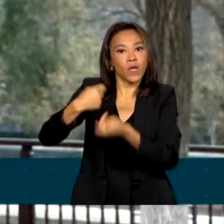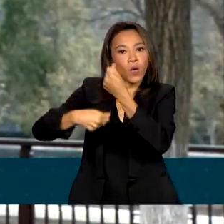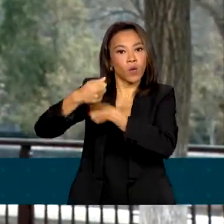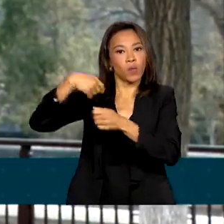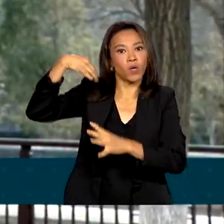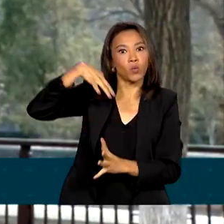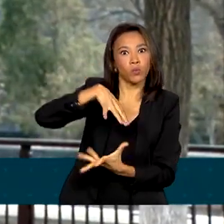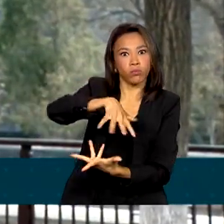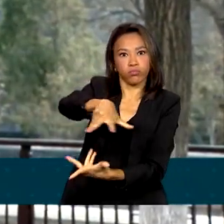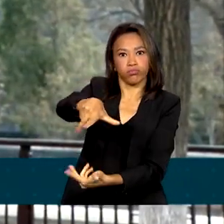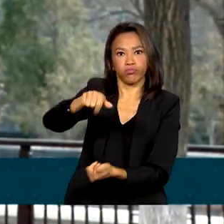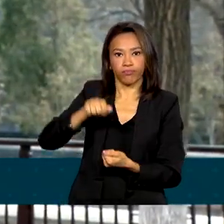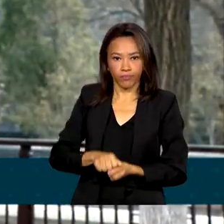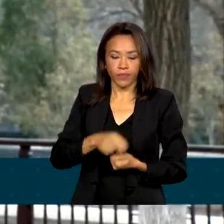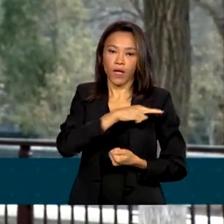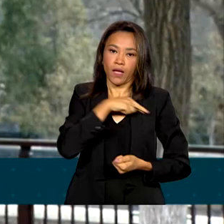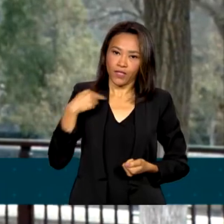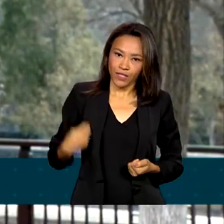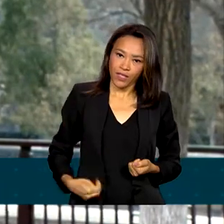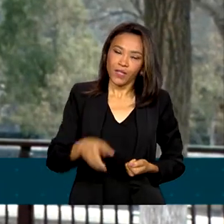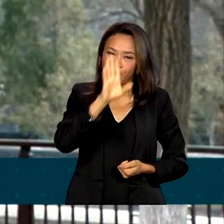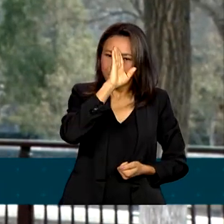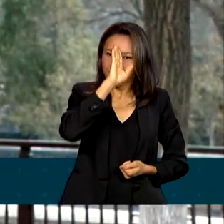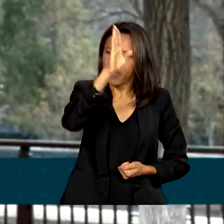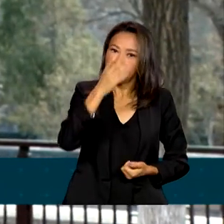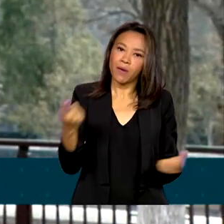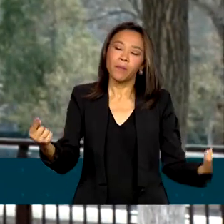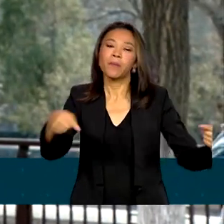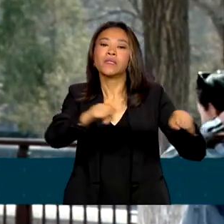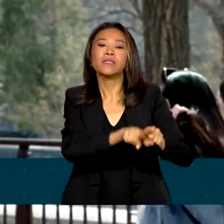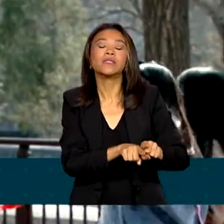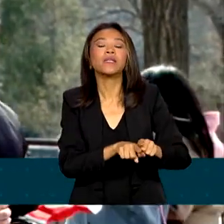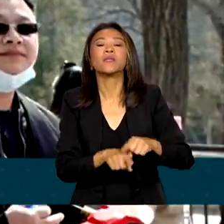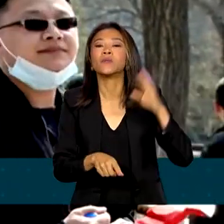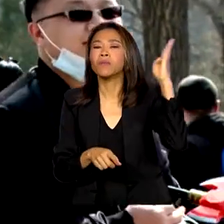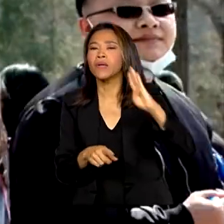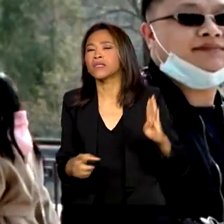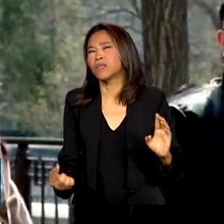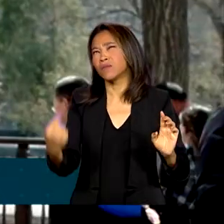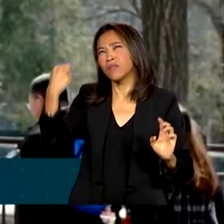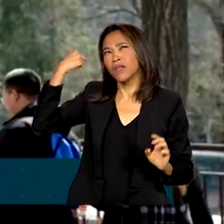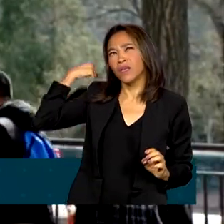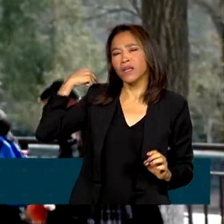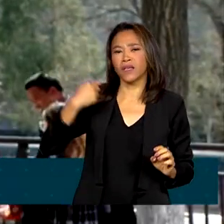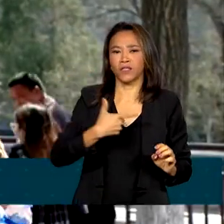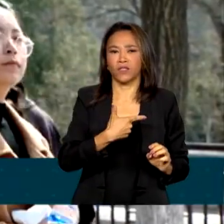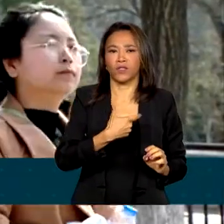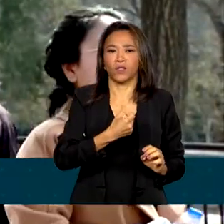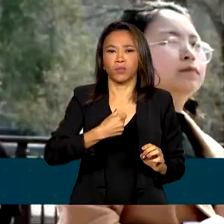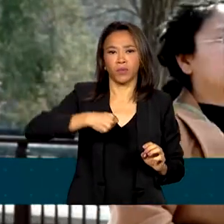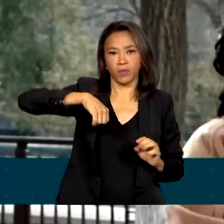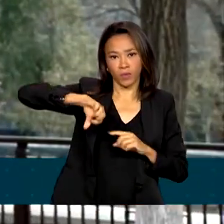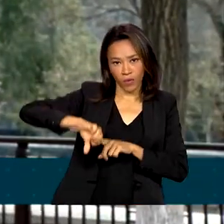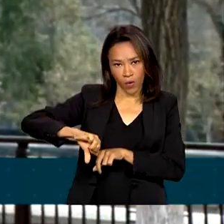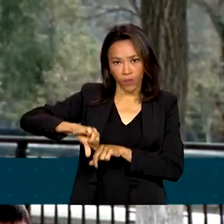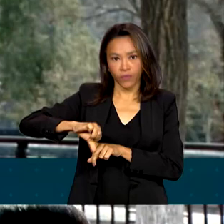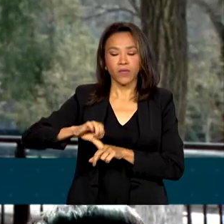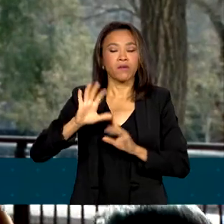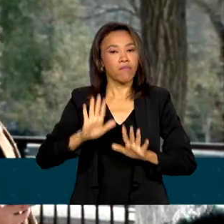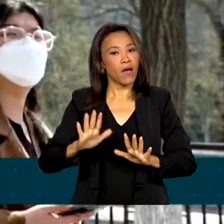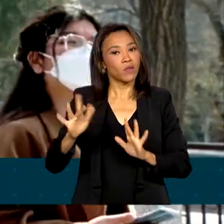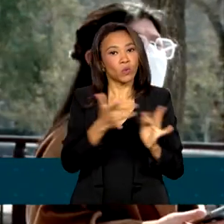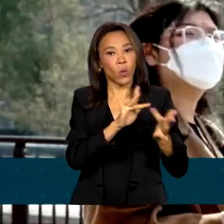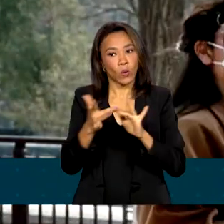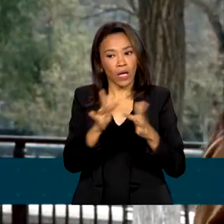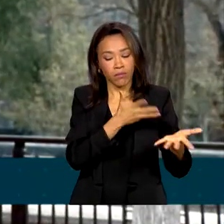a China é também o principal parceiro comercial do Brasil desde 2009. Mas as relações com Pequim